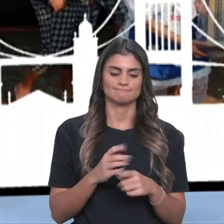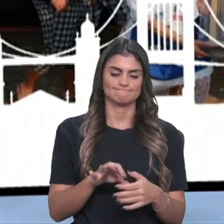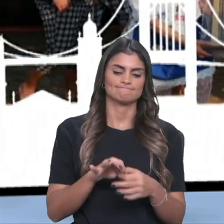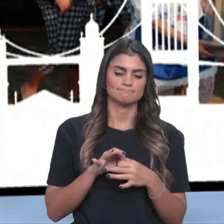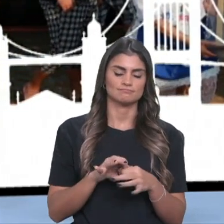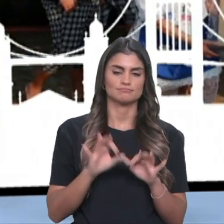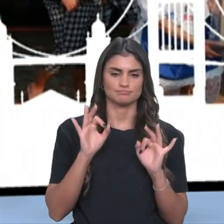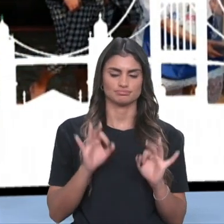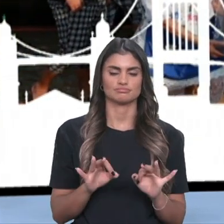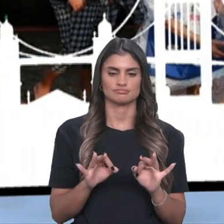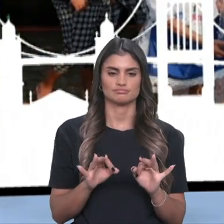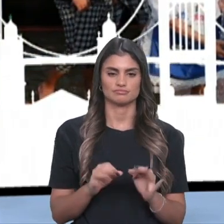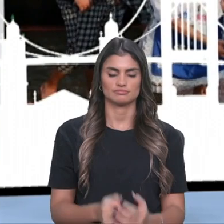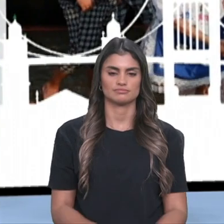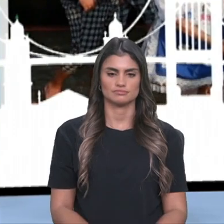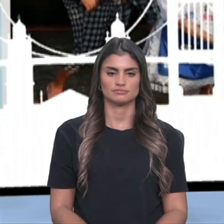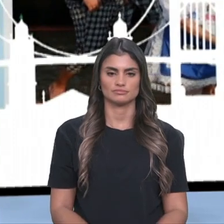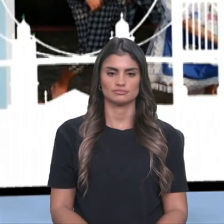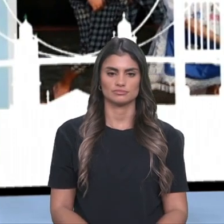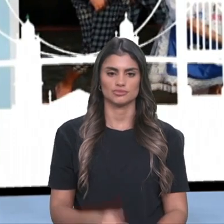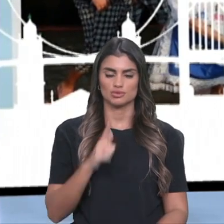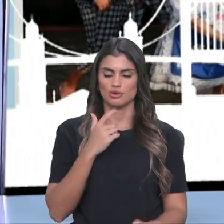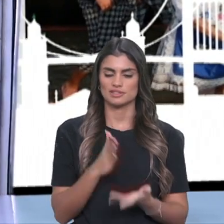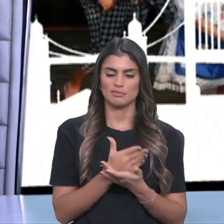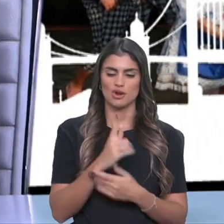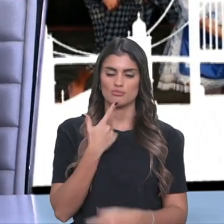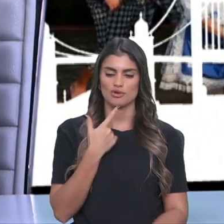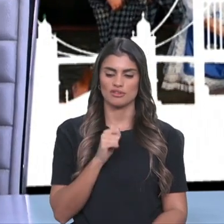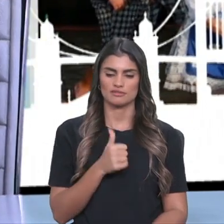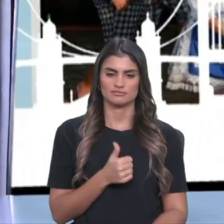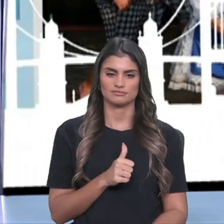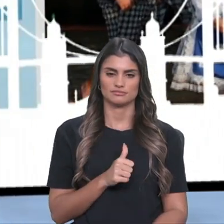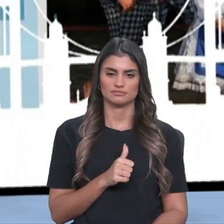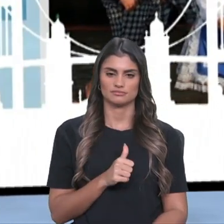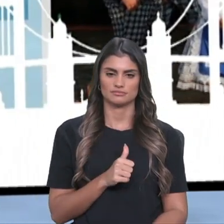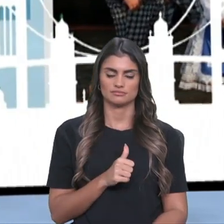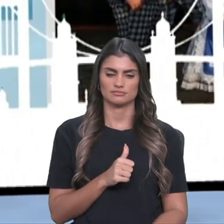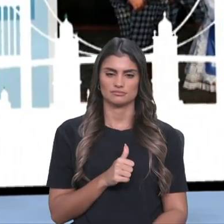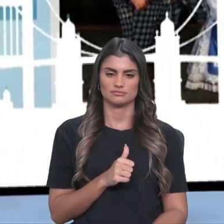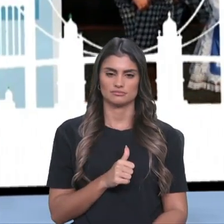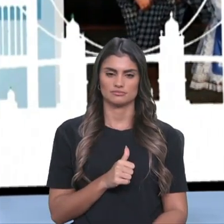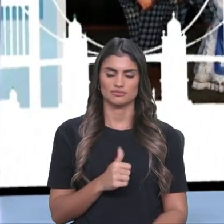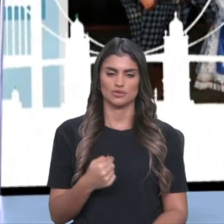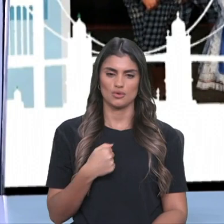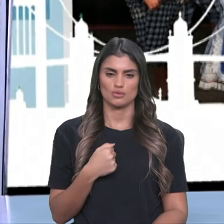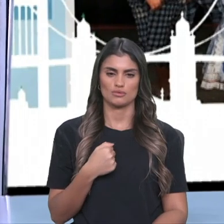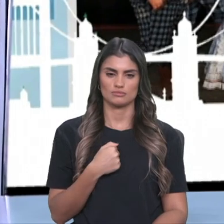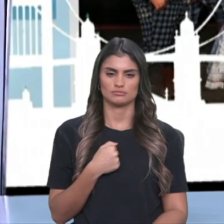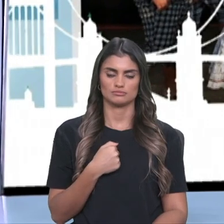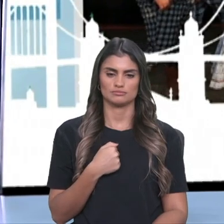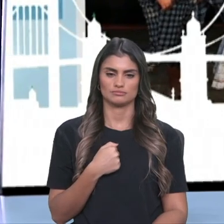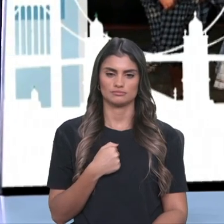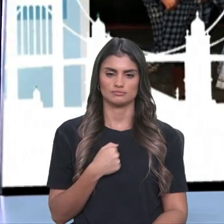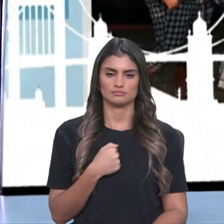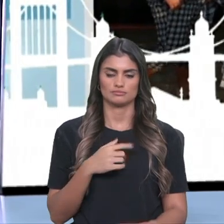interligadas, não é? E que não se podem separar uma da outra. Eu não posso, não é? Acho que era o Santo Agostinho que dizia, eu tenho que crer, não é?